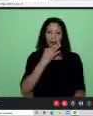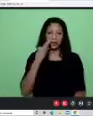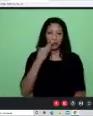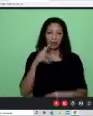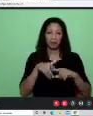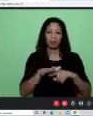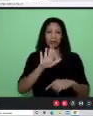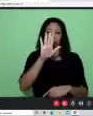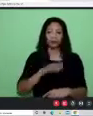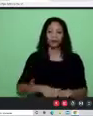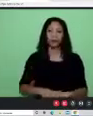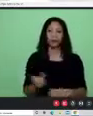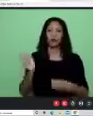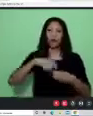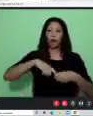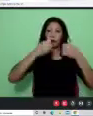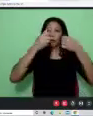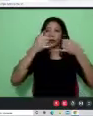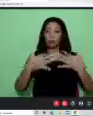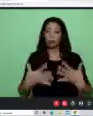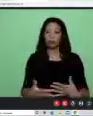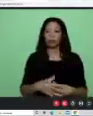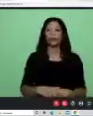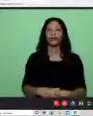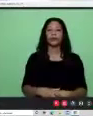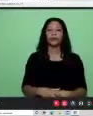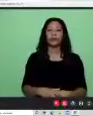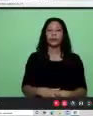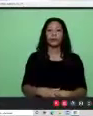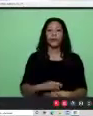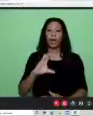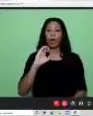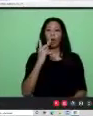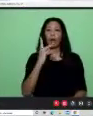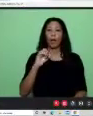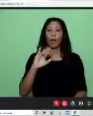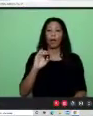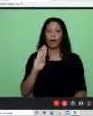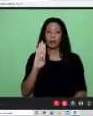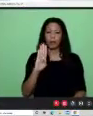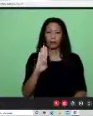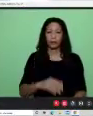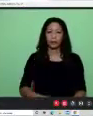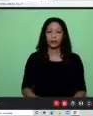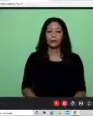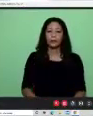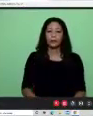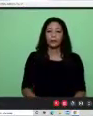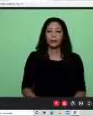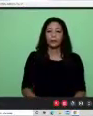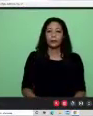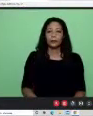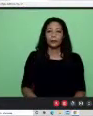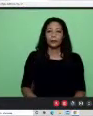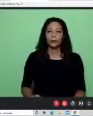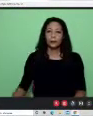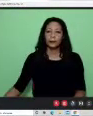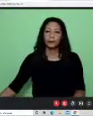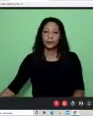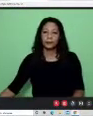Voltando ao tema inicial, né, que é a Copab, logo no início do mandato, né, quando se iniciou de fato a